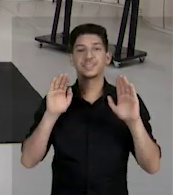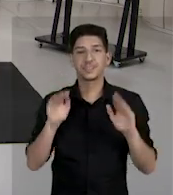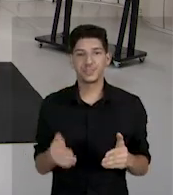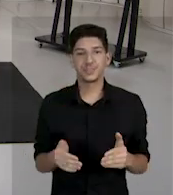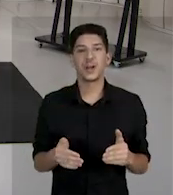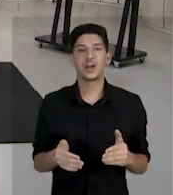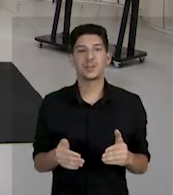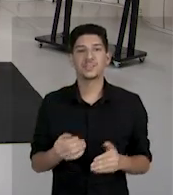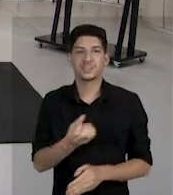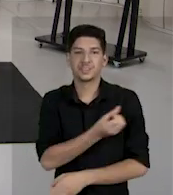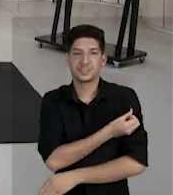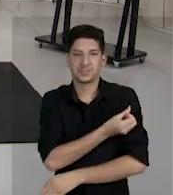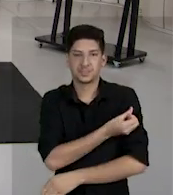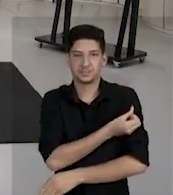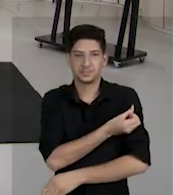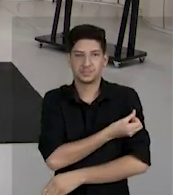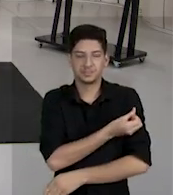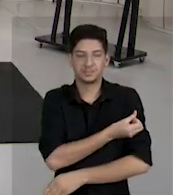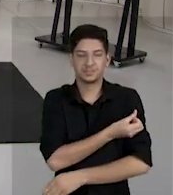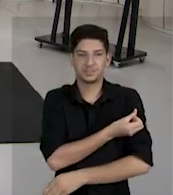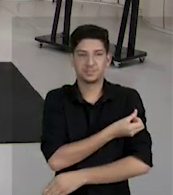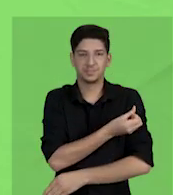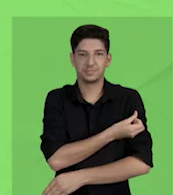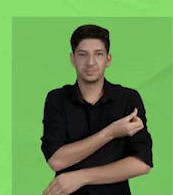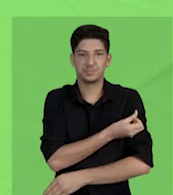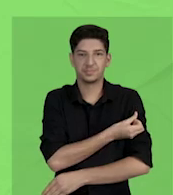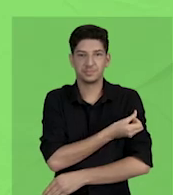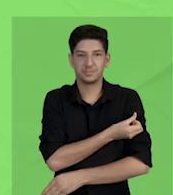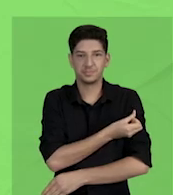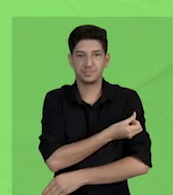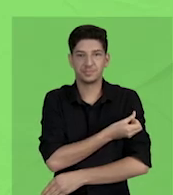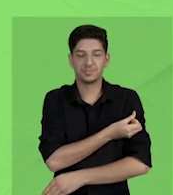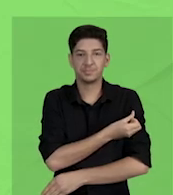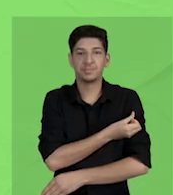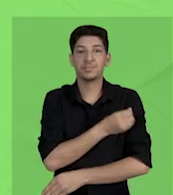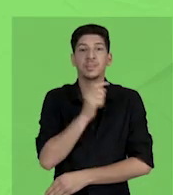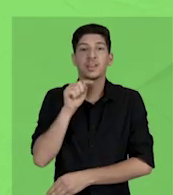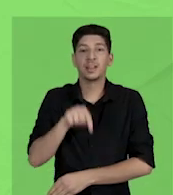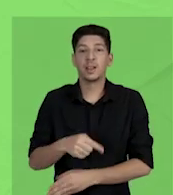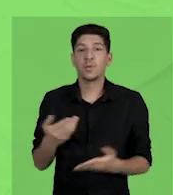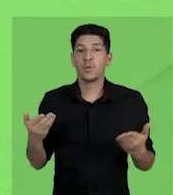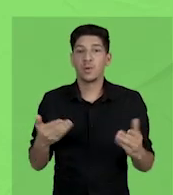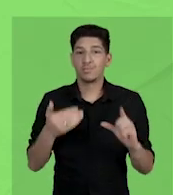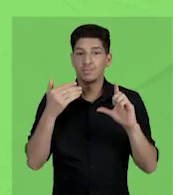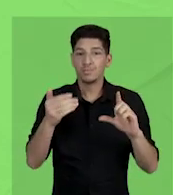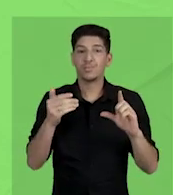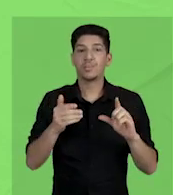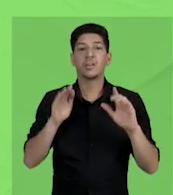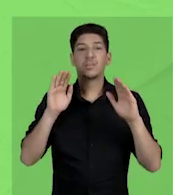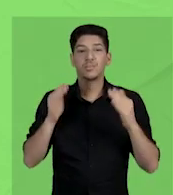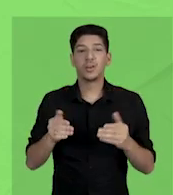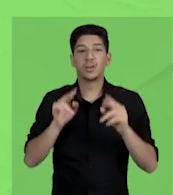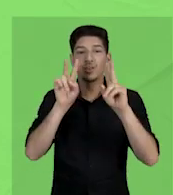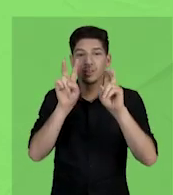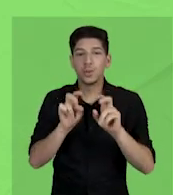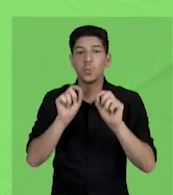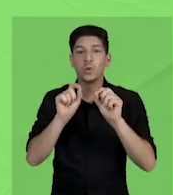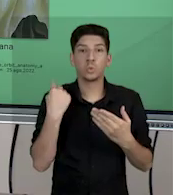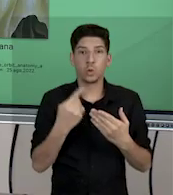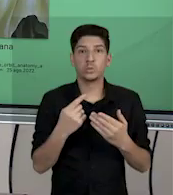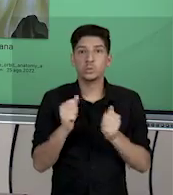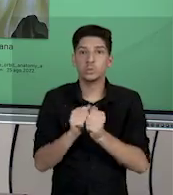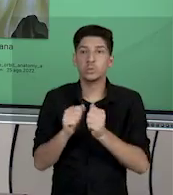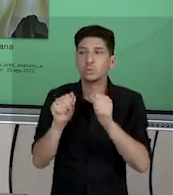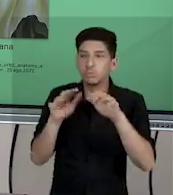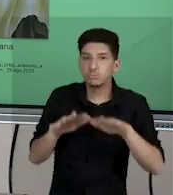ao 6º ano do ensino fundamental. E nessa aula nós vamos trabalhar a estrutura dos nossos